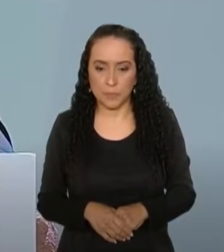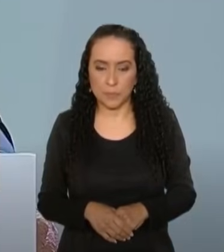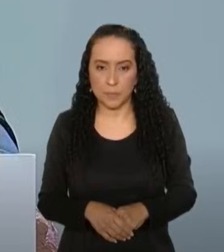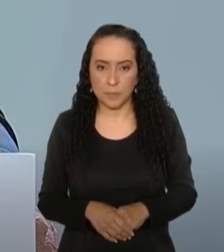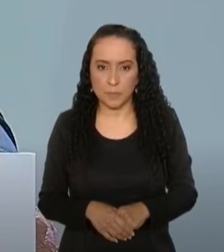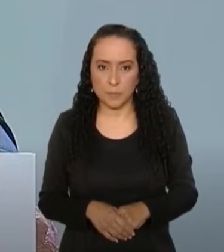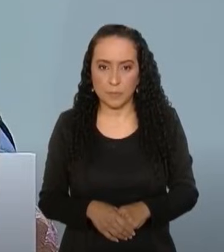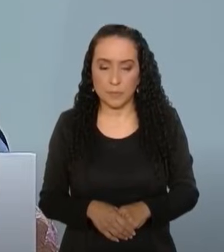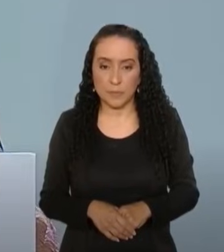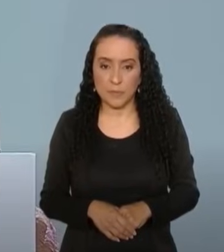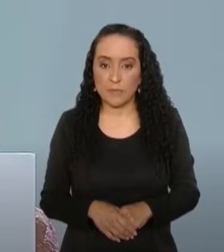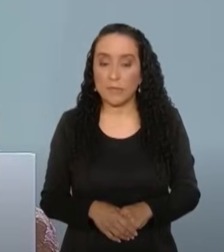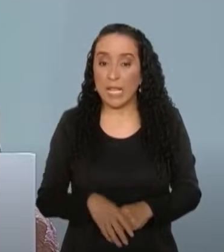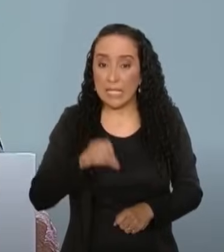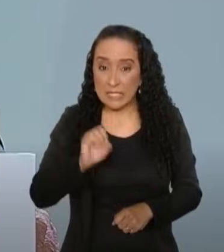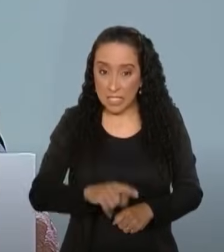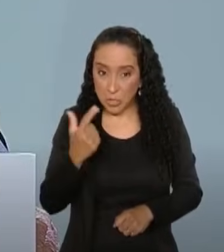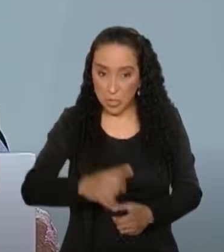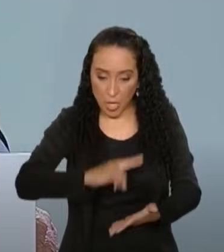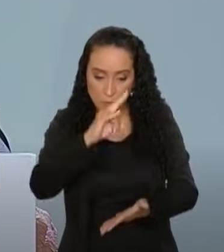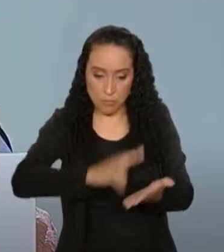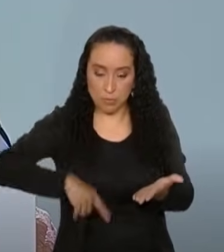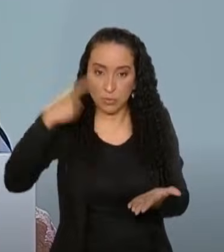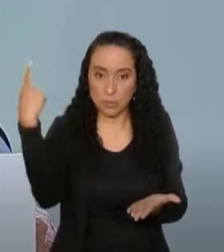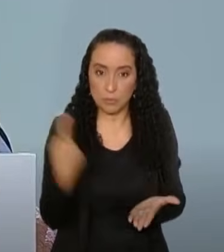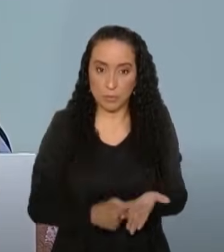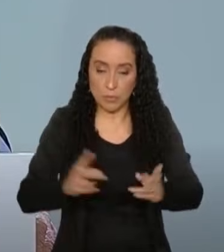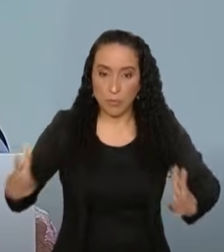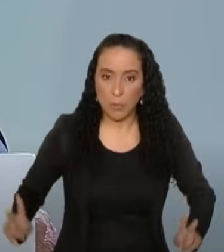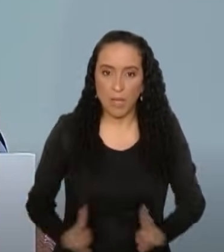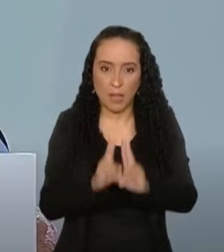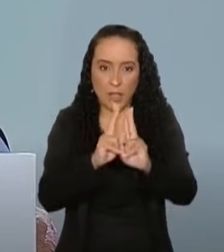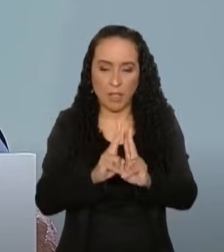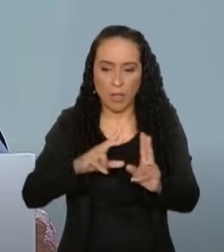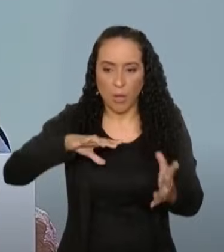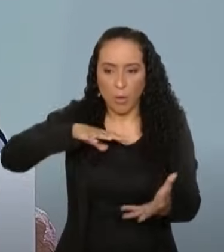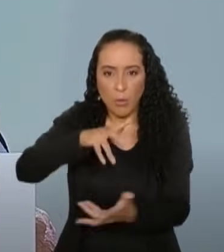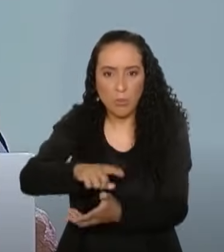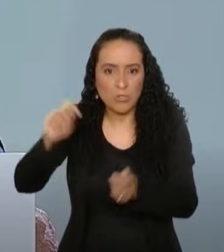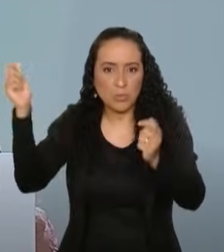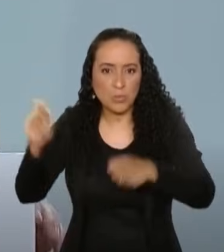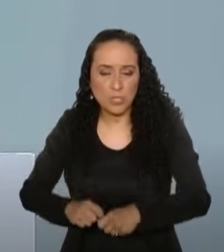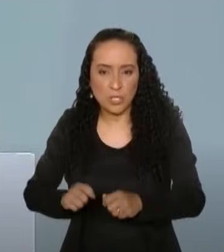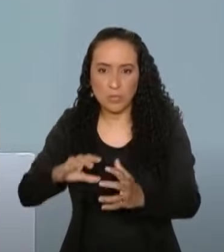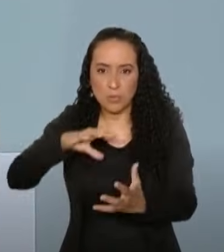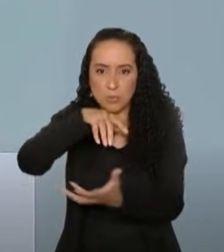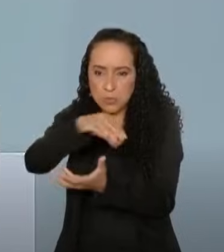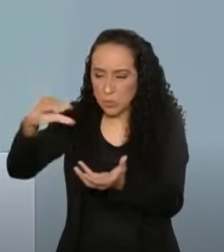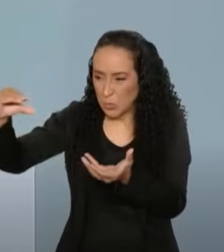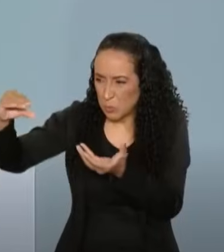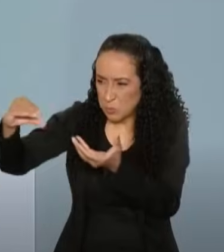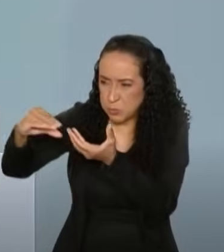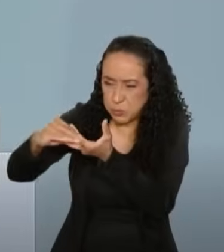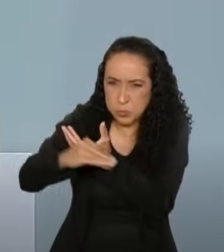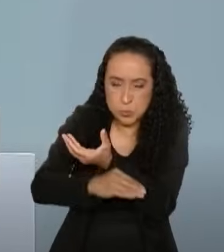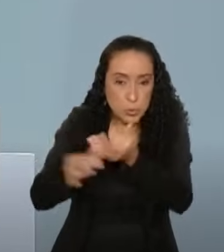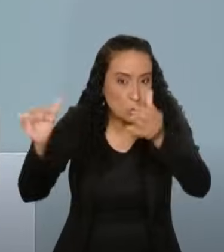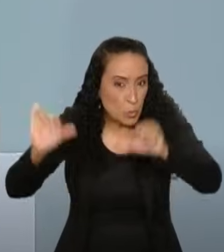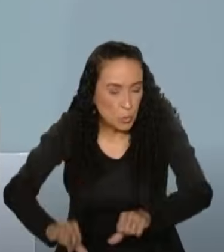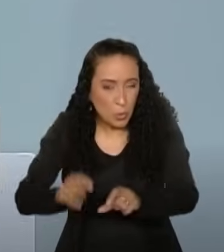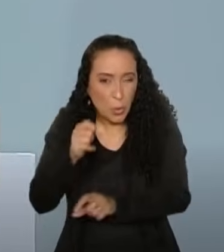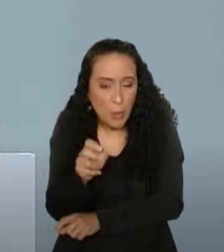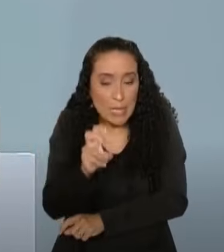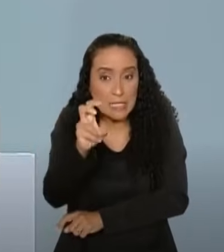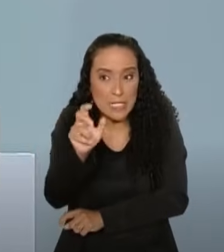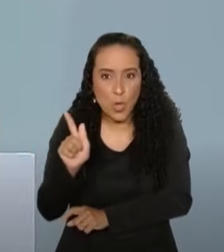Sem o Acordo de Paris, o mundo estaria afadado ao aquecimento catastrófico de quase 5 graus até